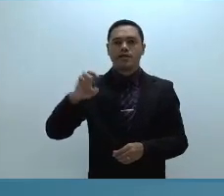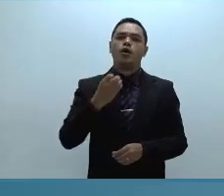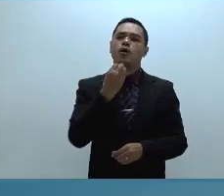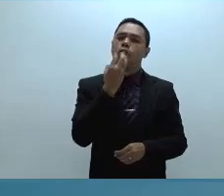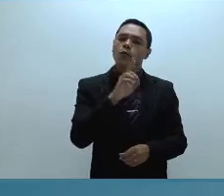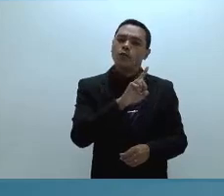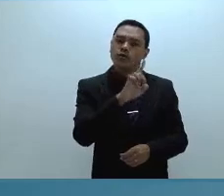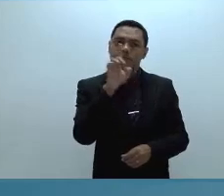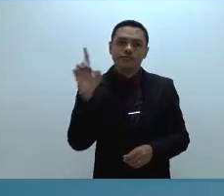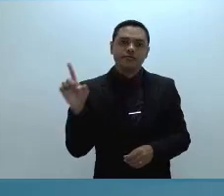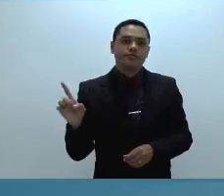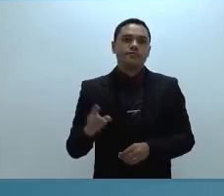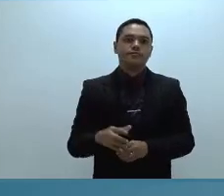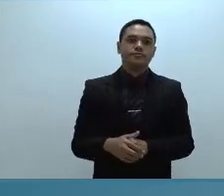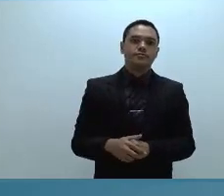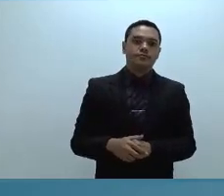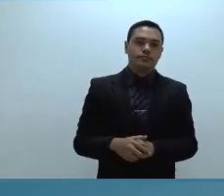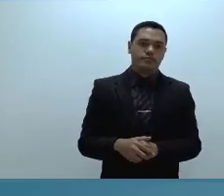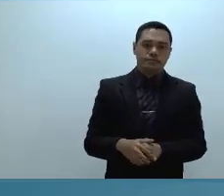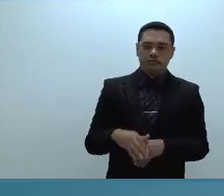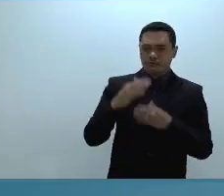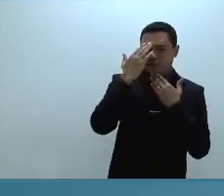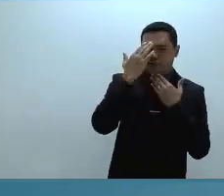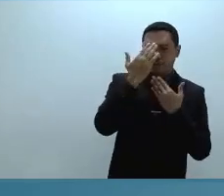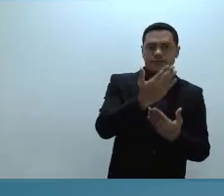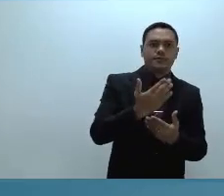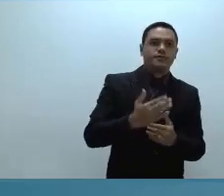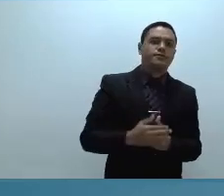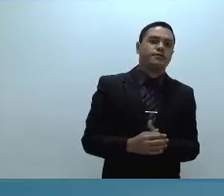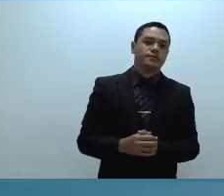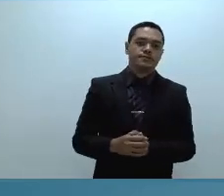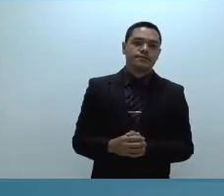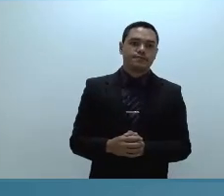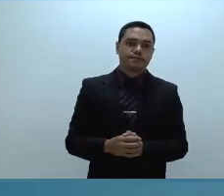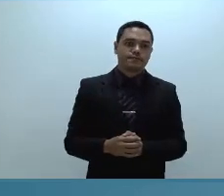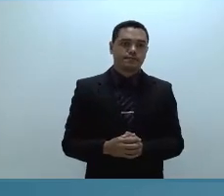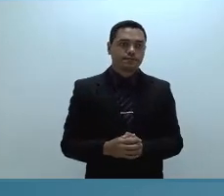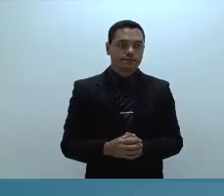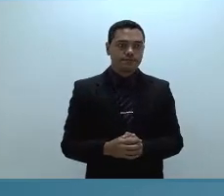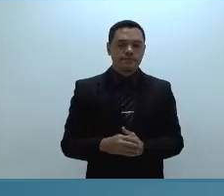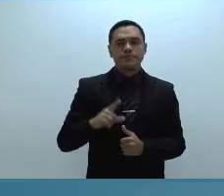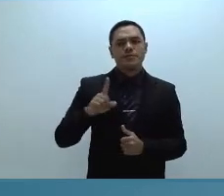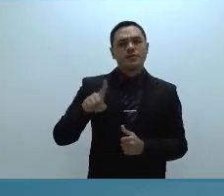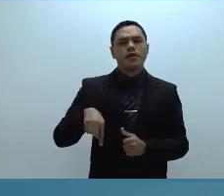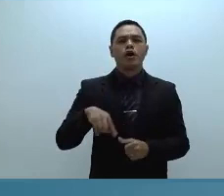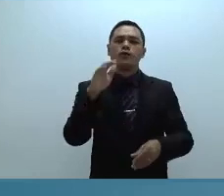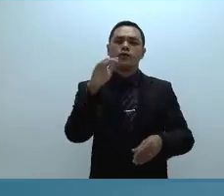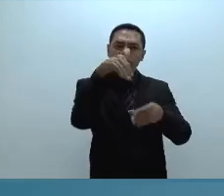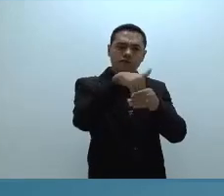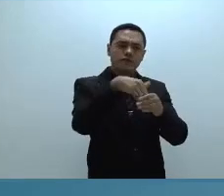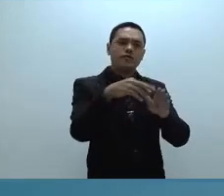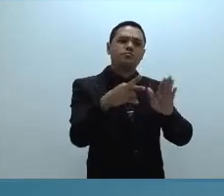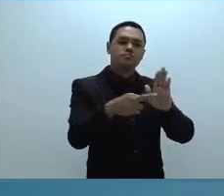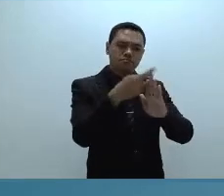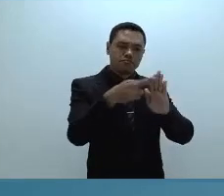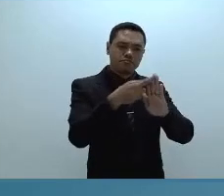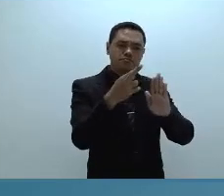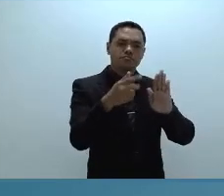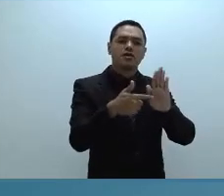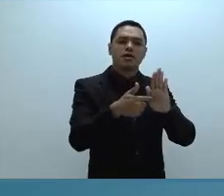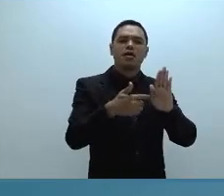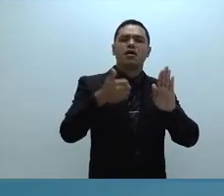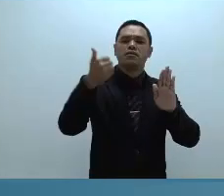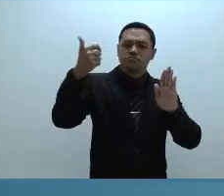dia. Obrigada, presidente. Realmente, o voto da eminente relatora foi muito